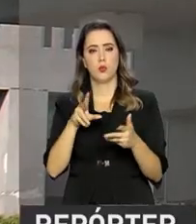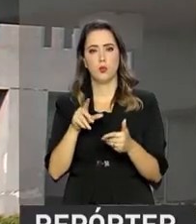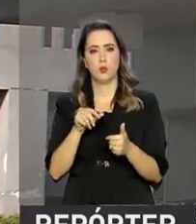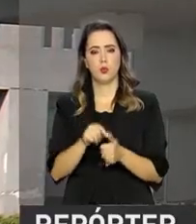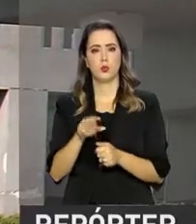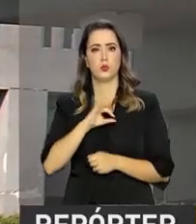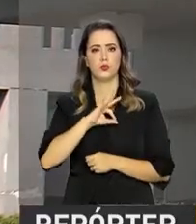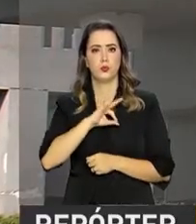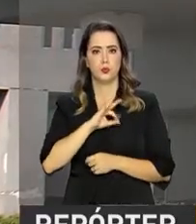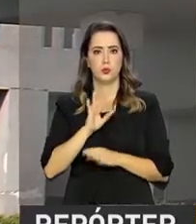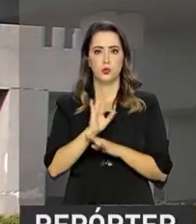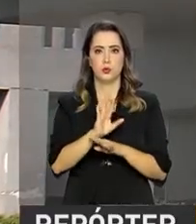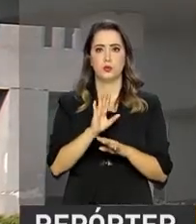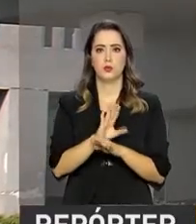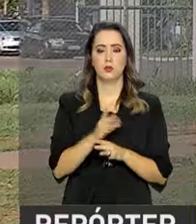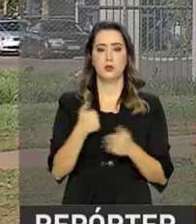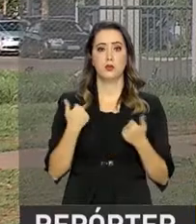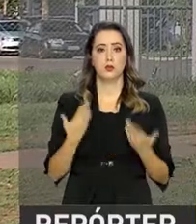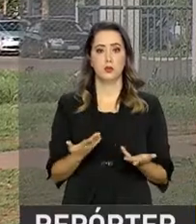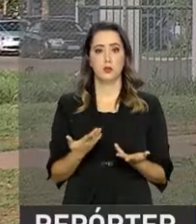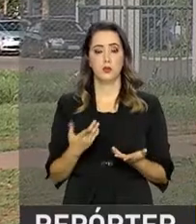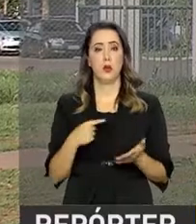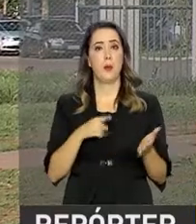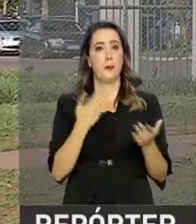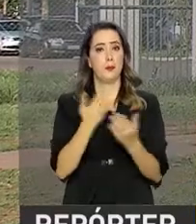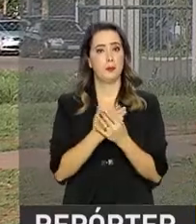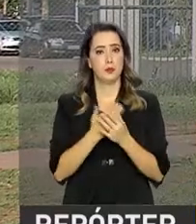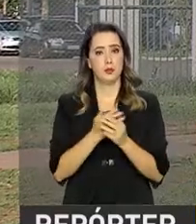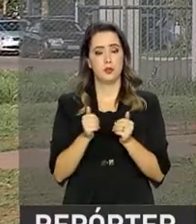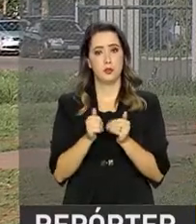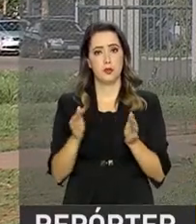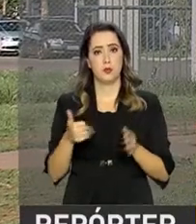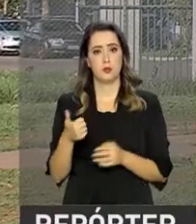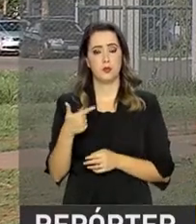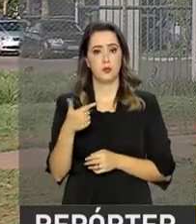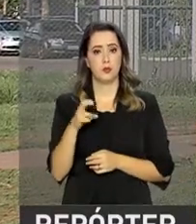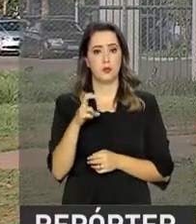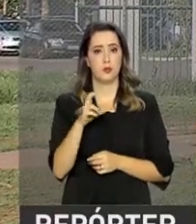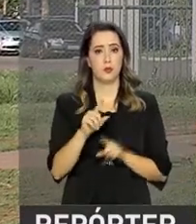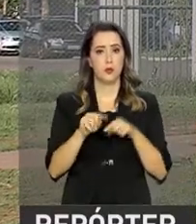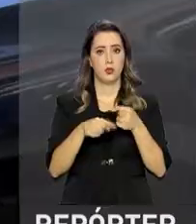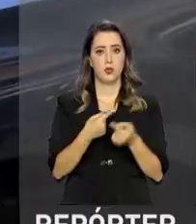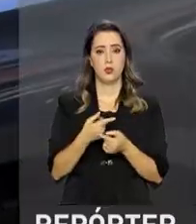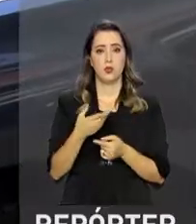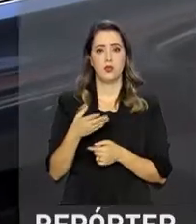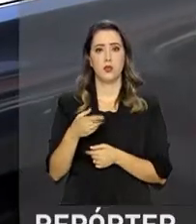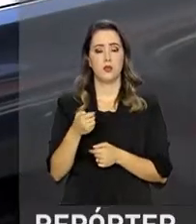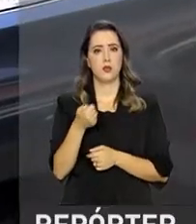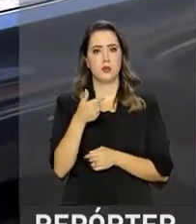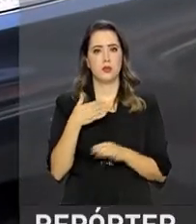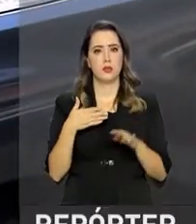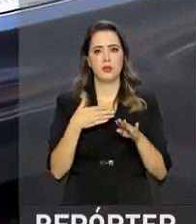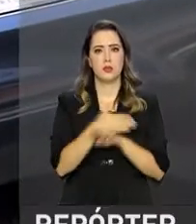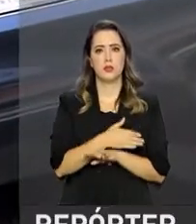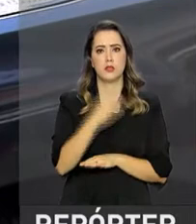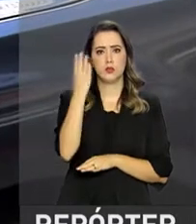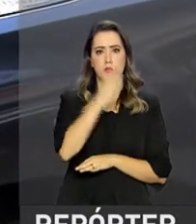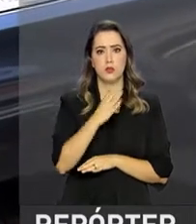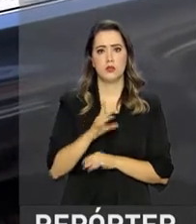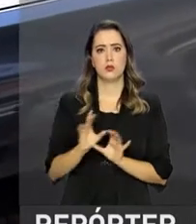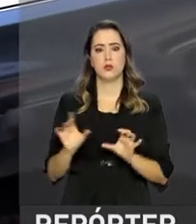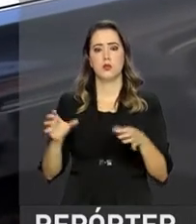com cooperação internacional o inquérito foi aberto em setembro de 2015 após a tentativa frustrada de entrada no brasil